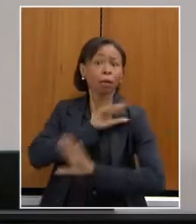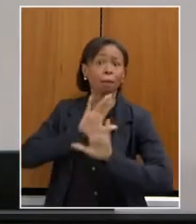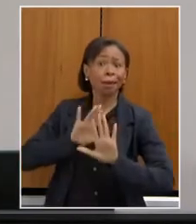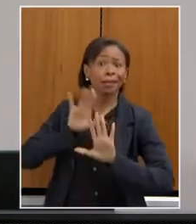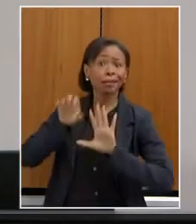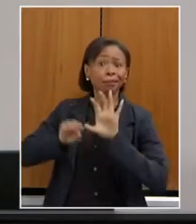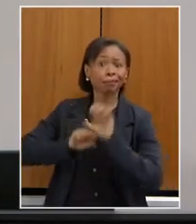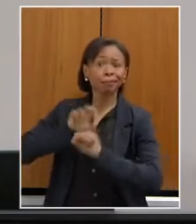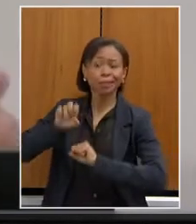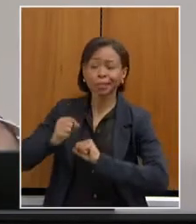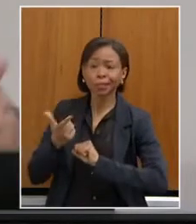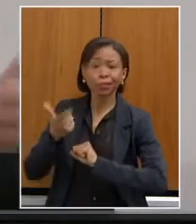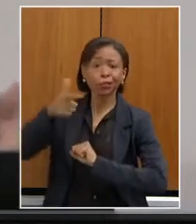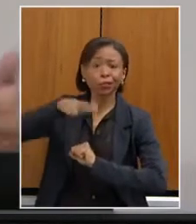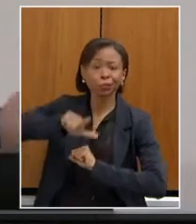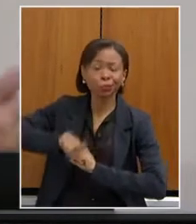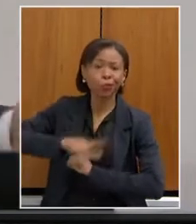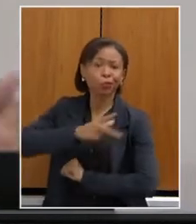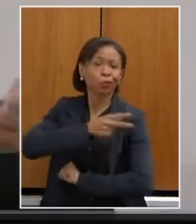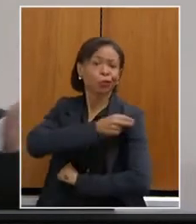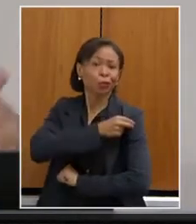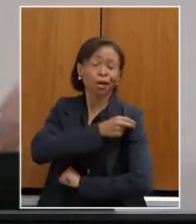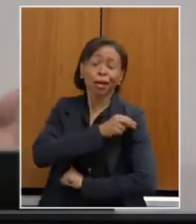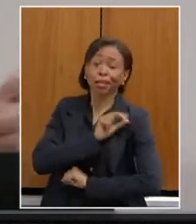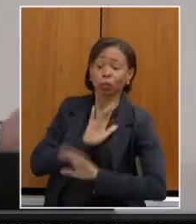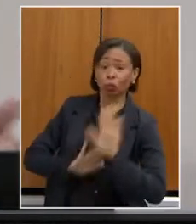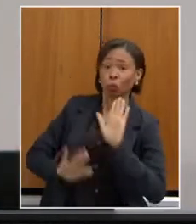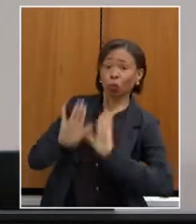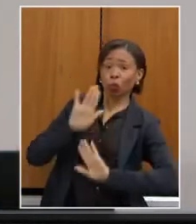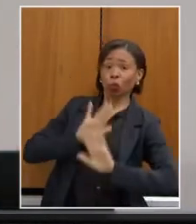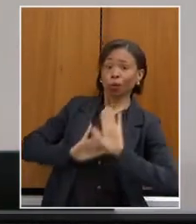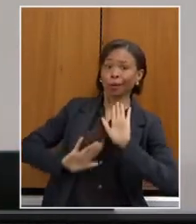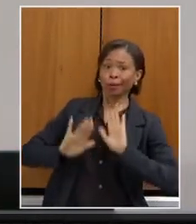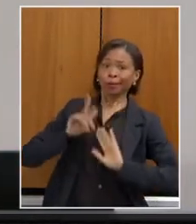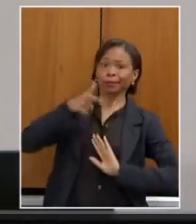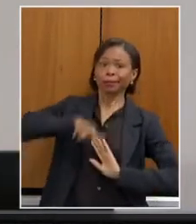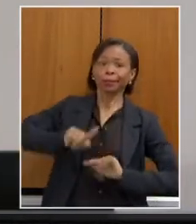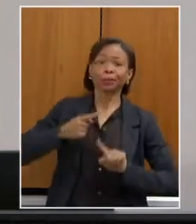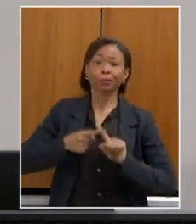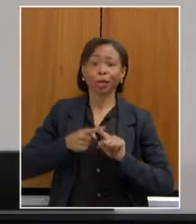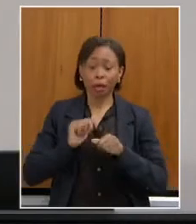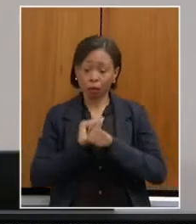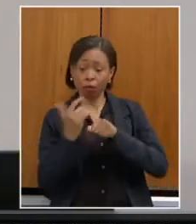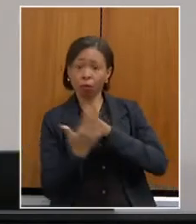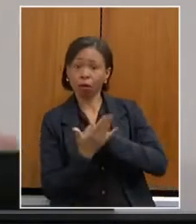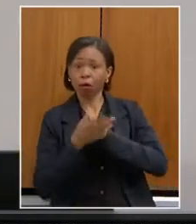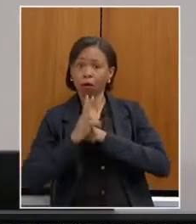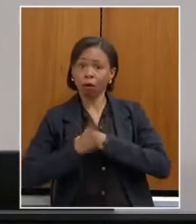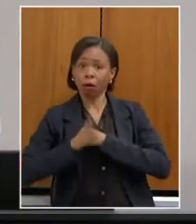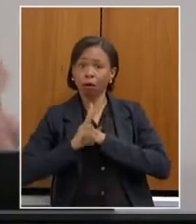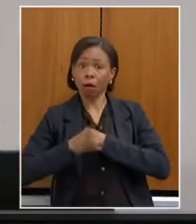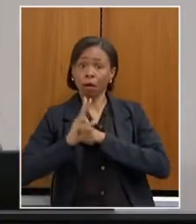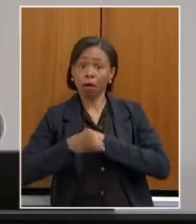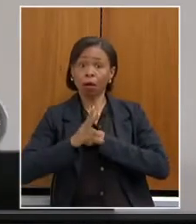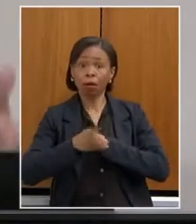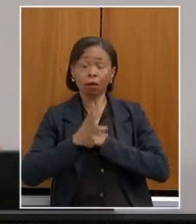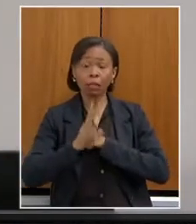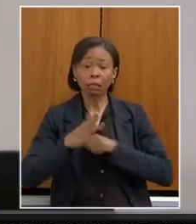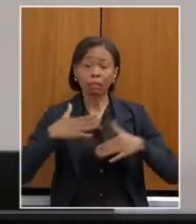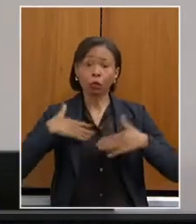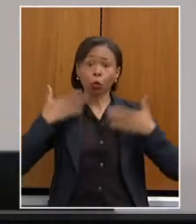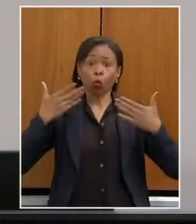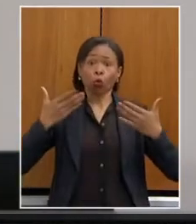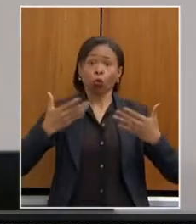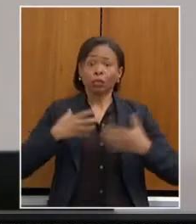novamente porque o corona não sai, né? Mesmo com todo mundo vacinado, coisa continua assustando, matando,